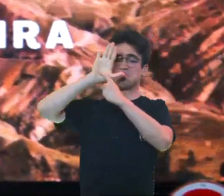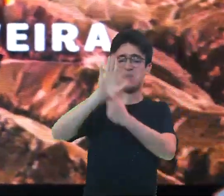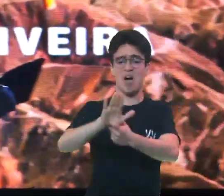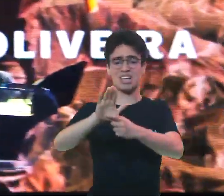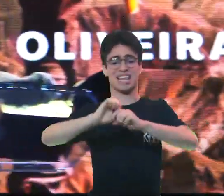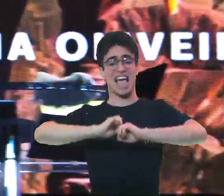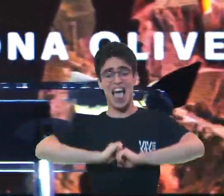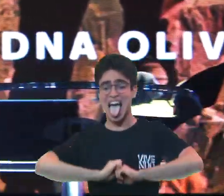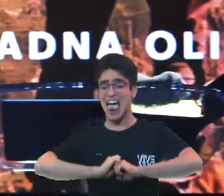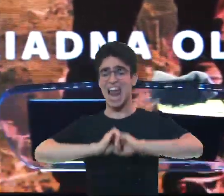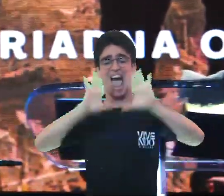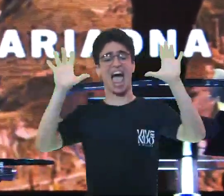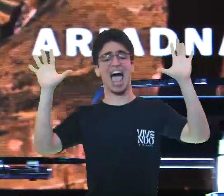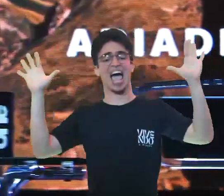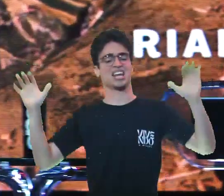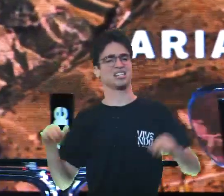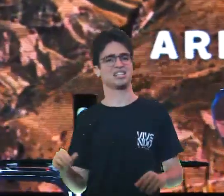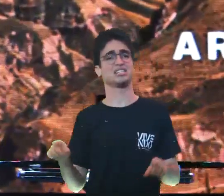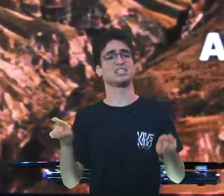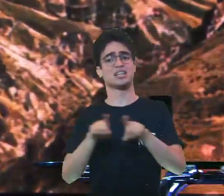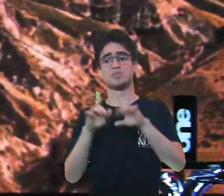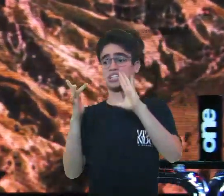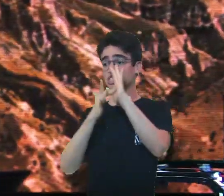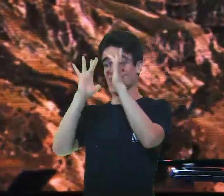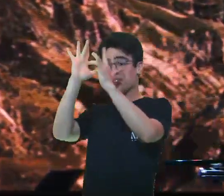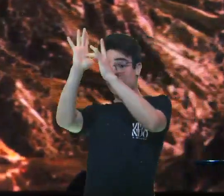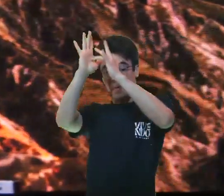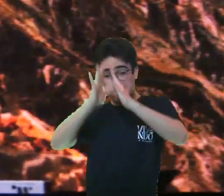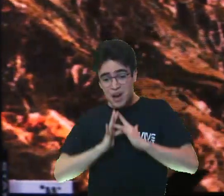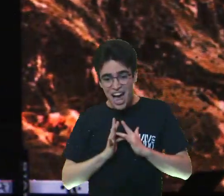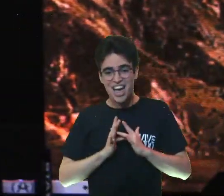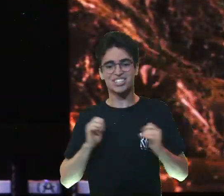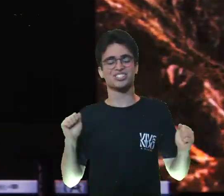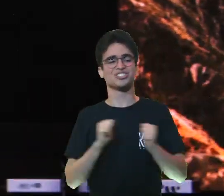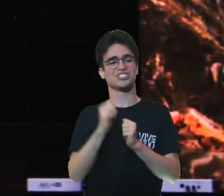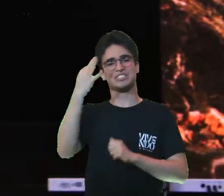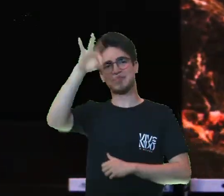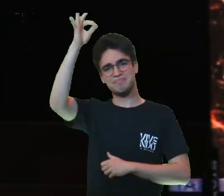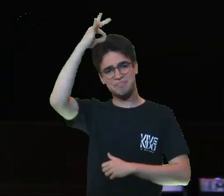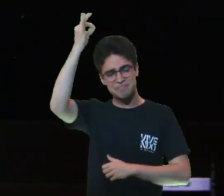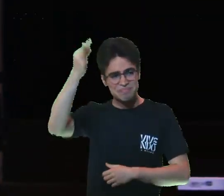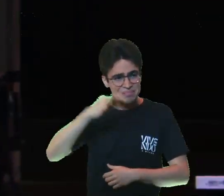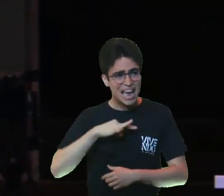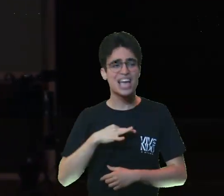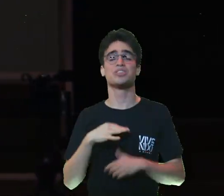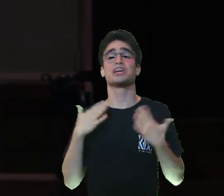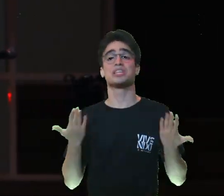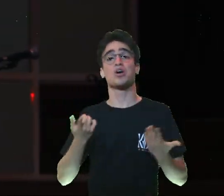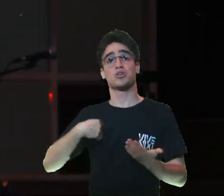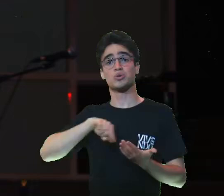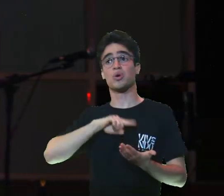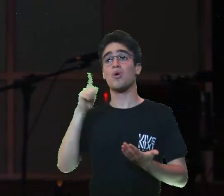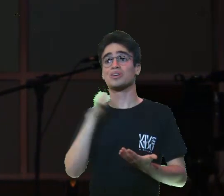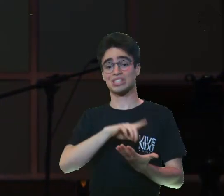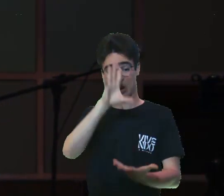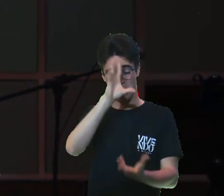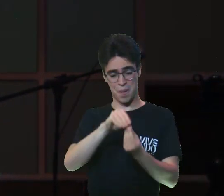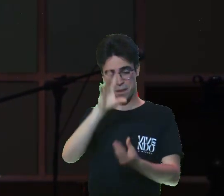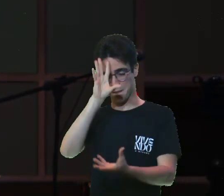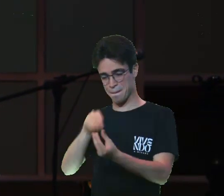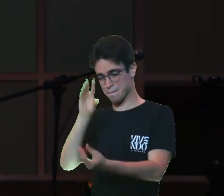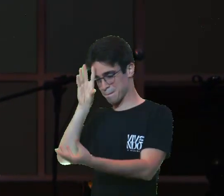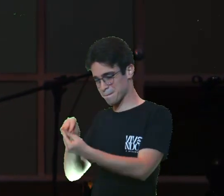o autor do livro ainda habita em nós pelo seu Espírito, a fim de nos fazer discernir o que ele está